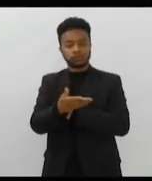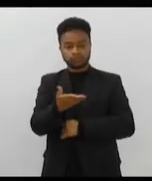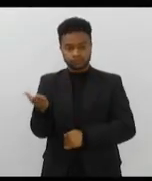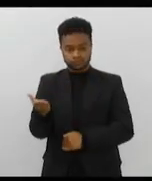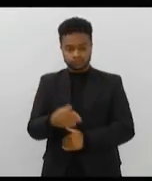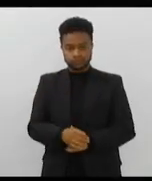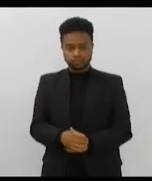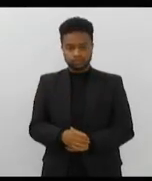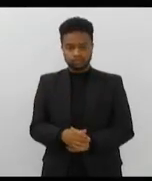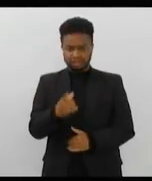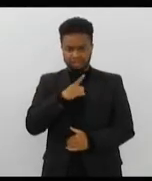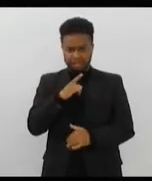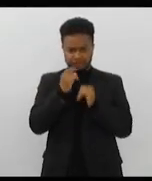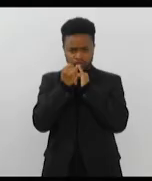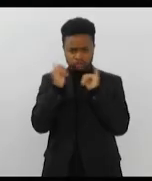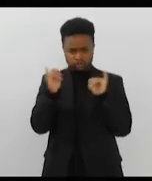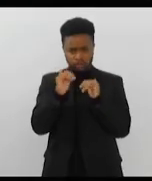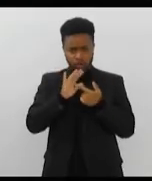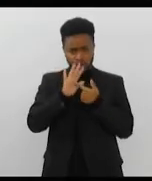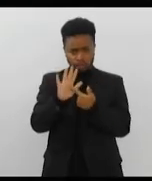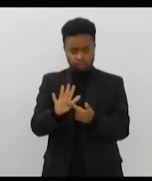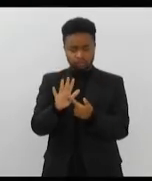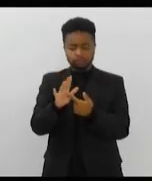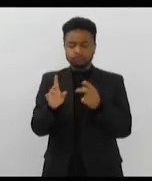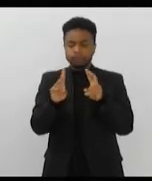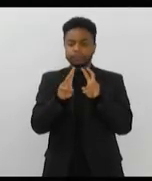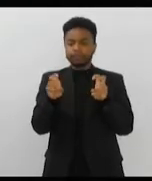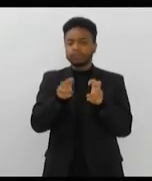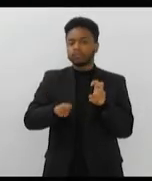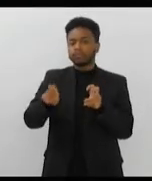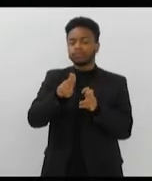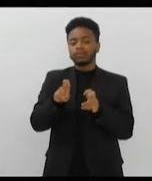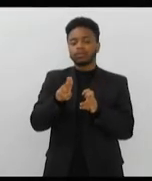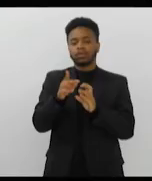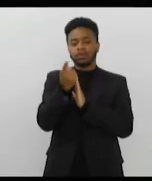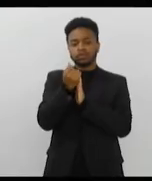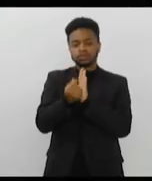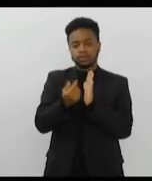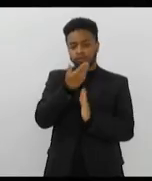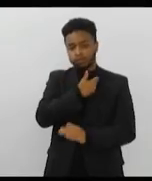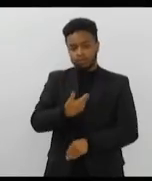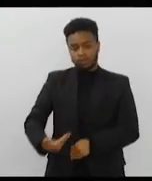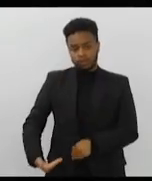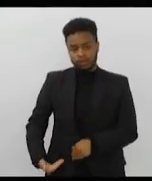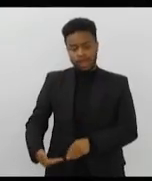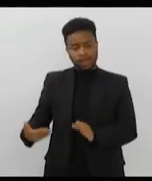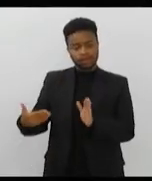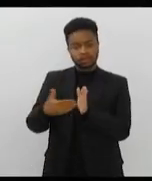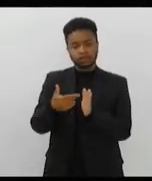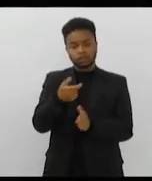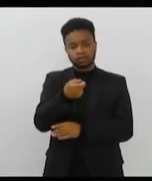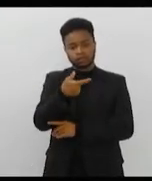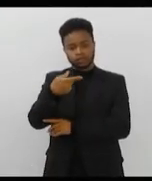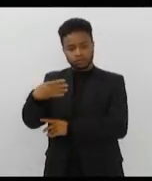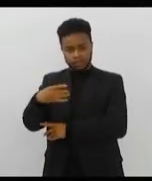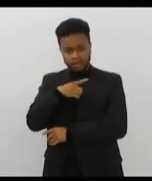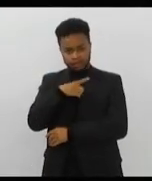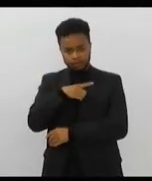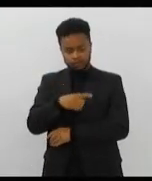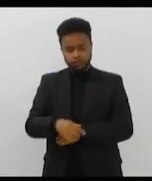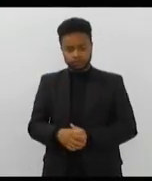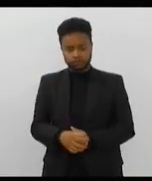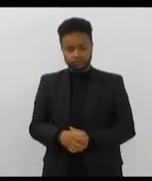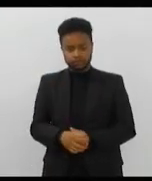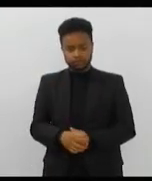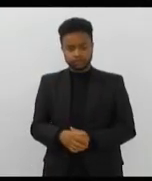teve algum escândalo na aplicação do orçamento público até 2024?